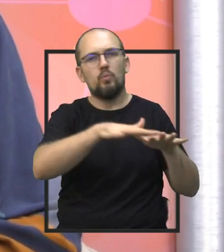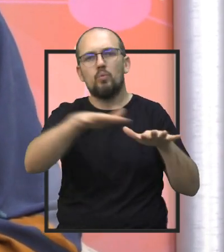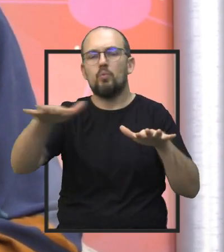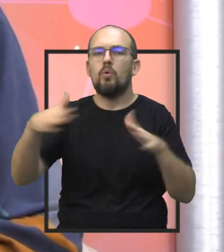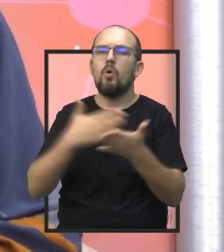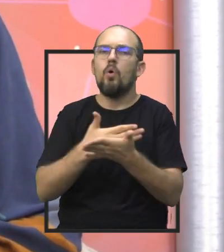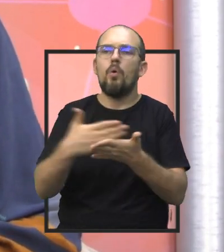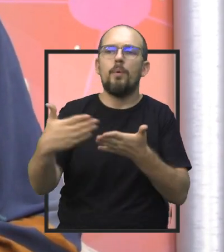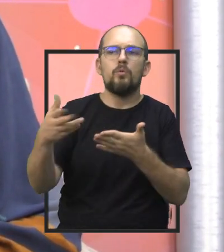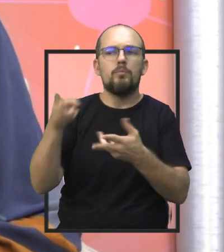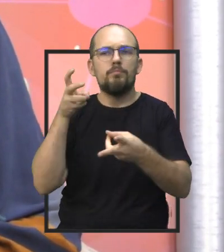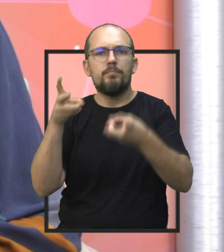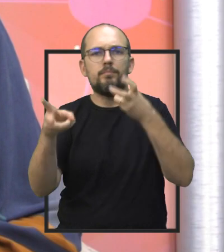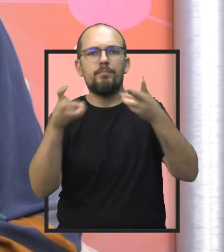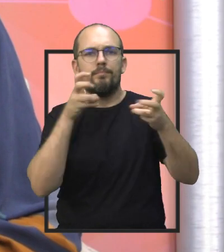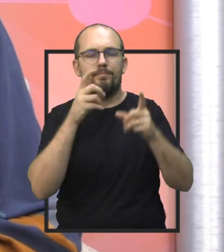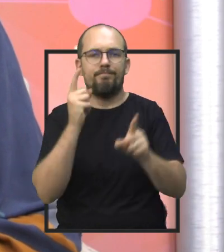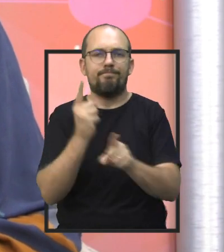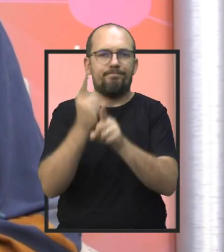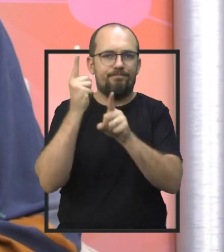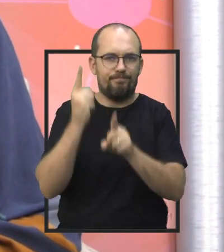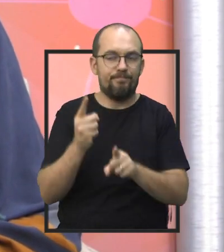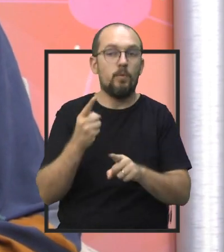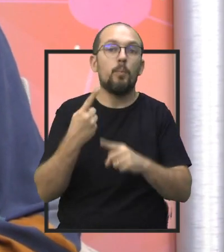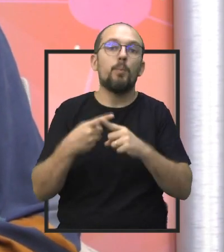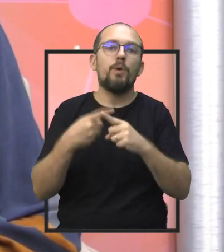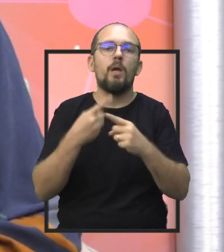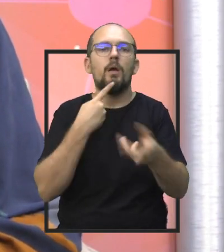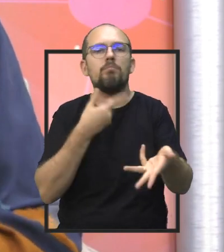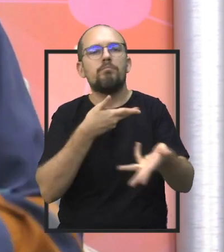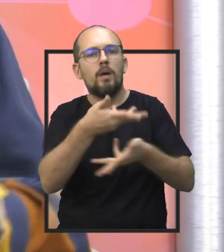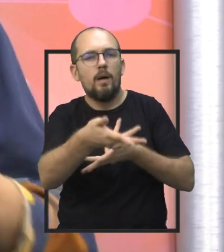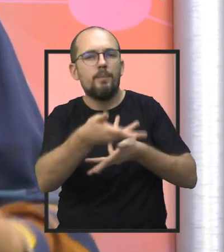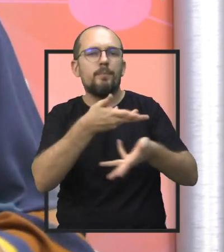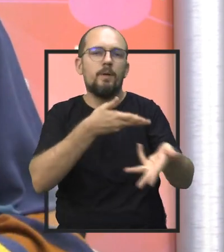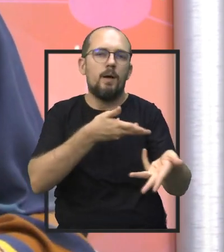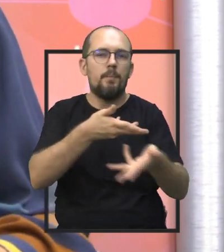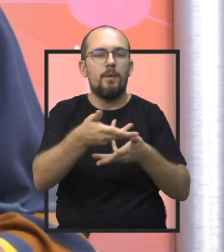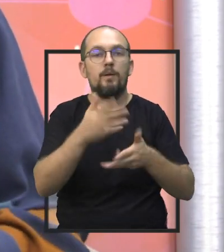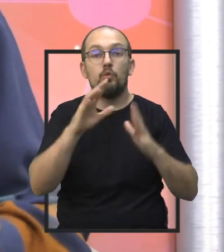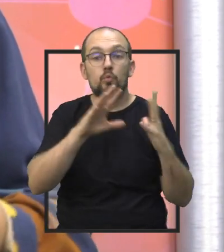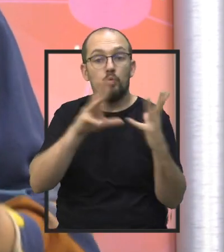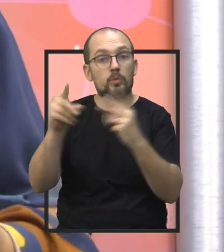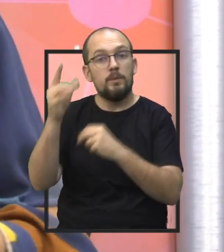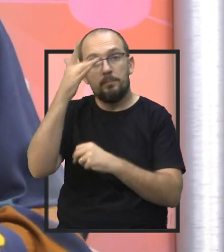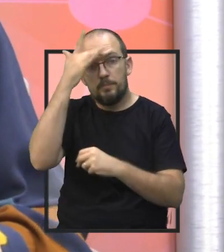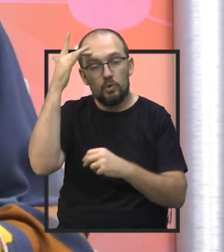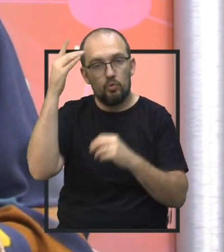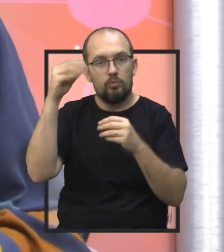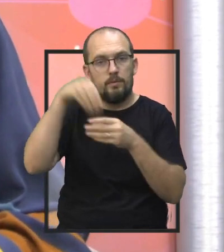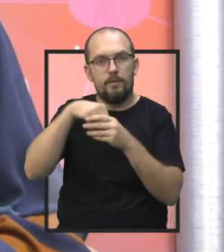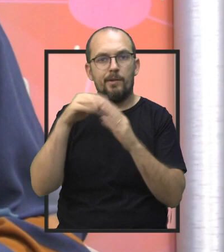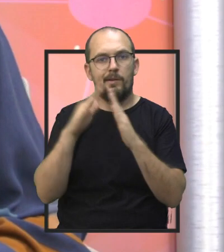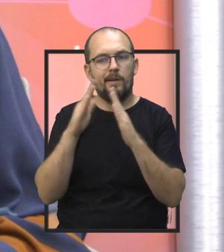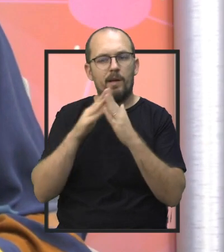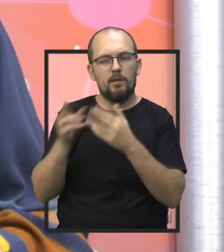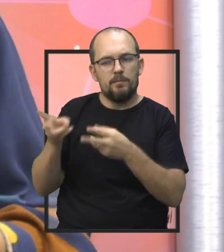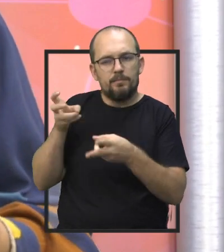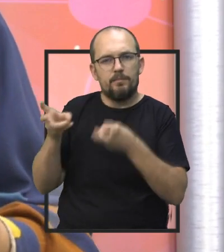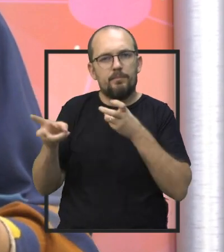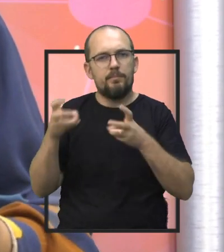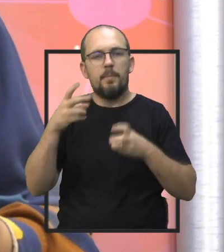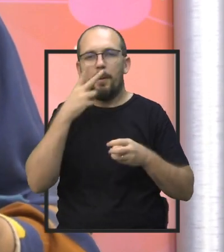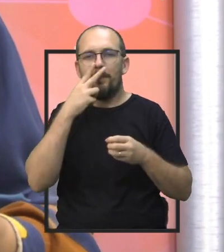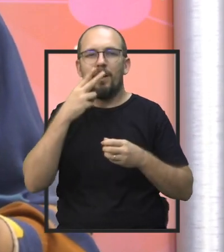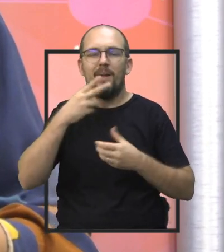a identificar essas violências a partir de escutas, né? Todas as pessoas em casa começaram a perceber pedidos de